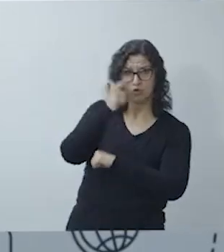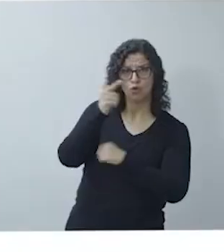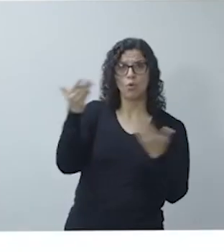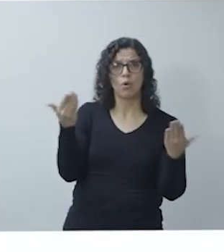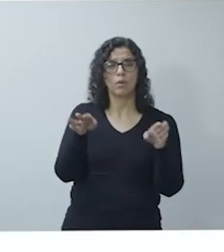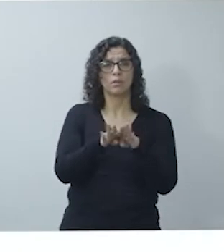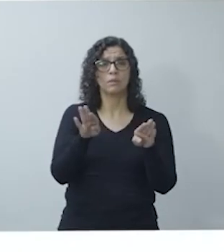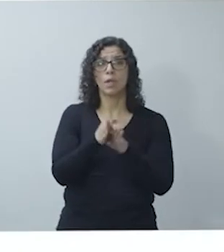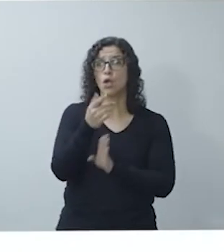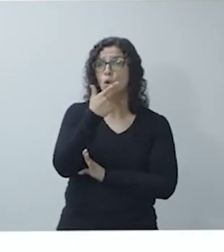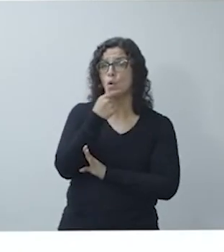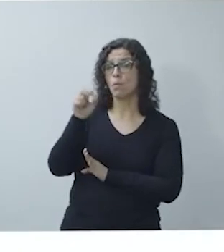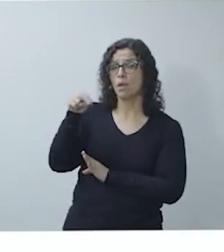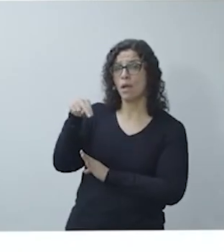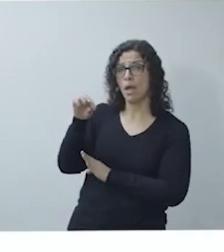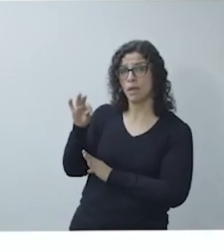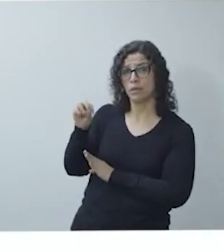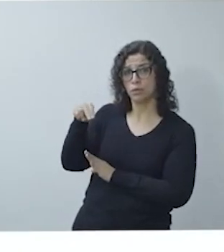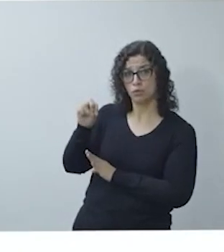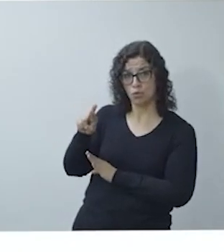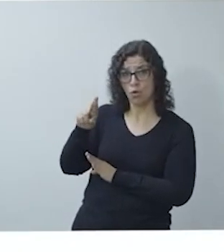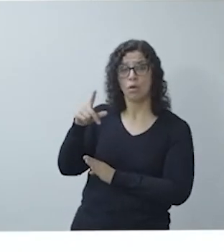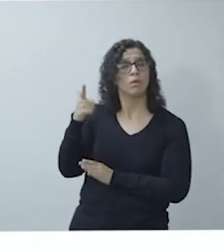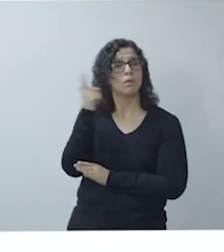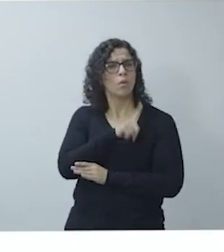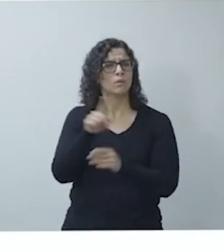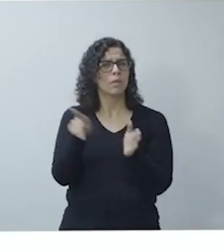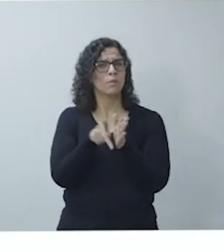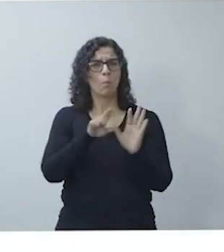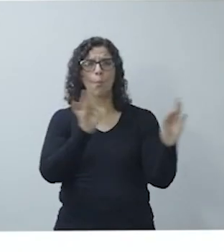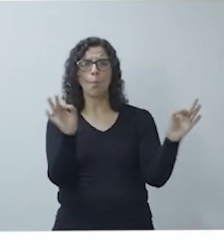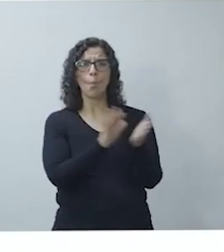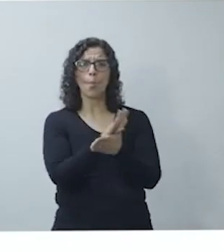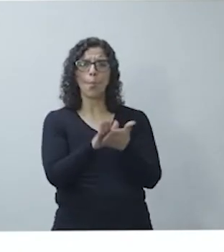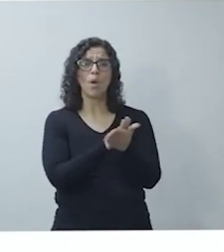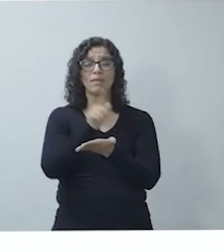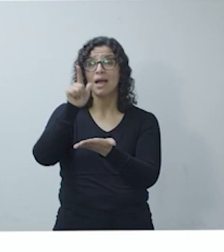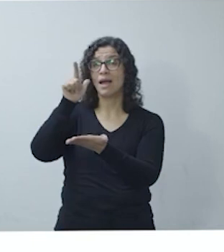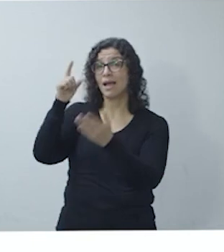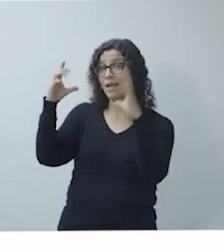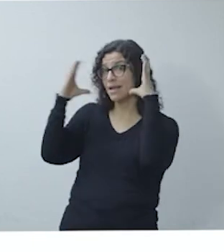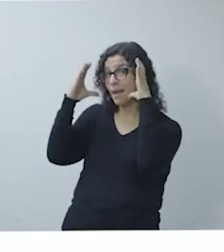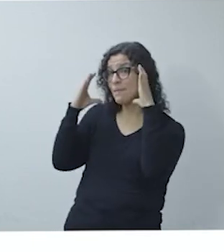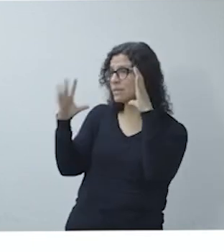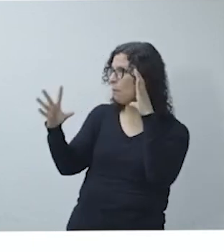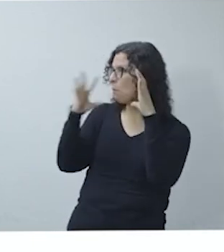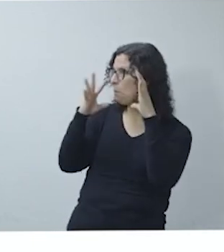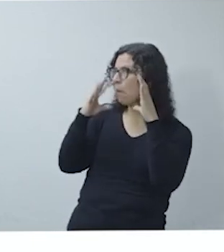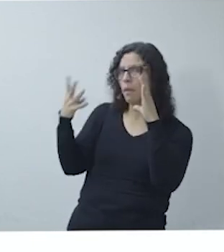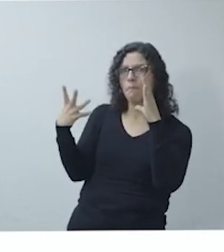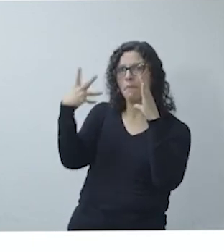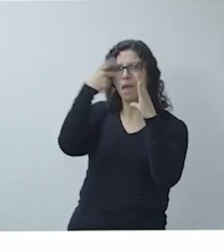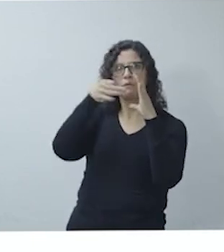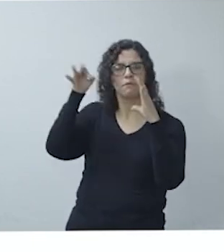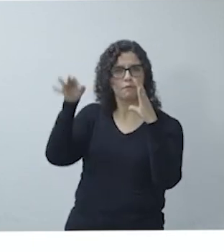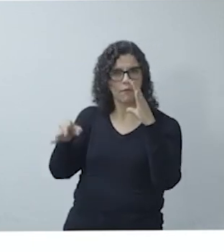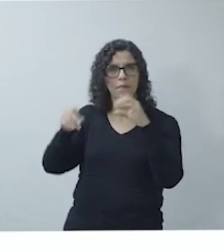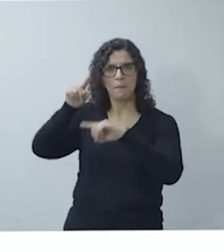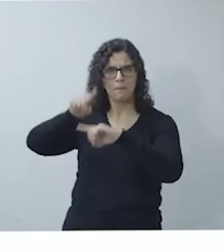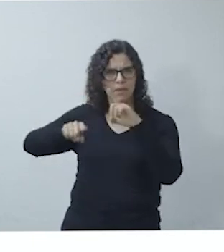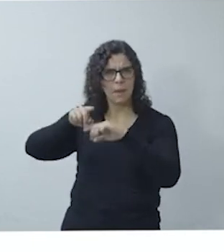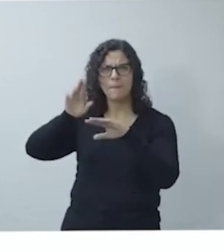um rapaz chamado Antenor, que não conseguia ser nada tendo a cabeça mais admirável, um dos